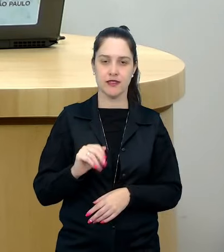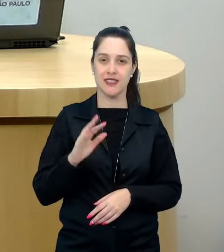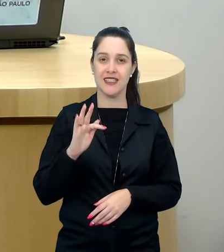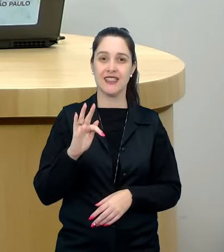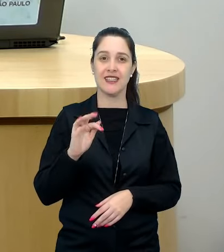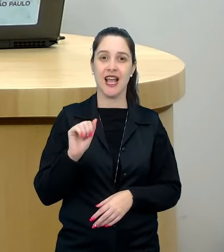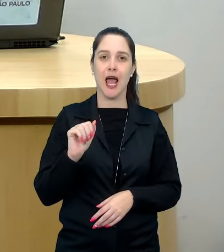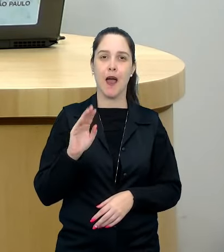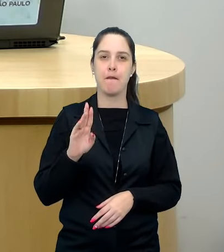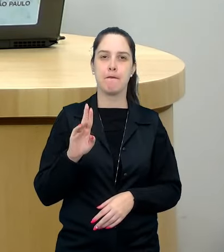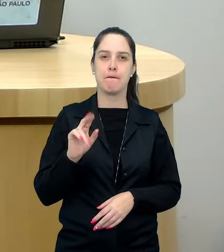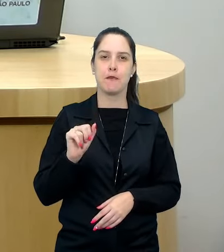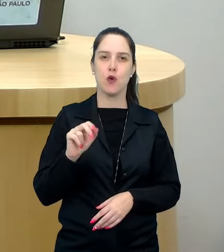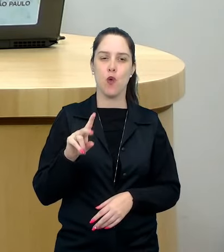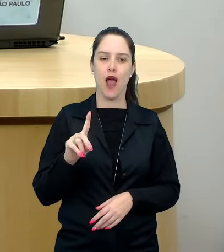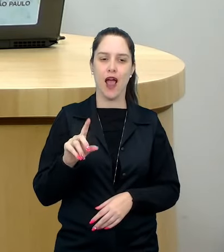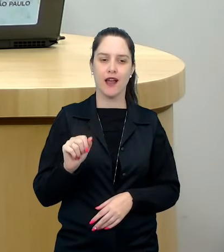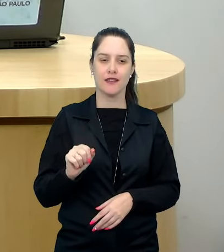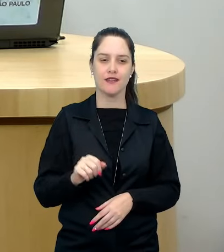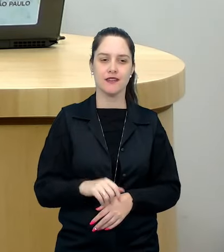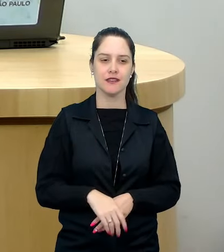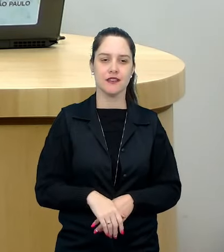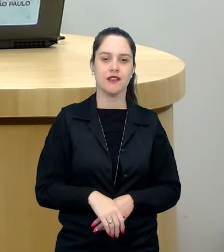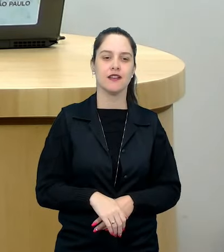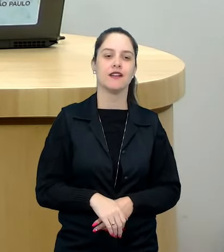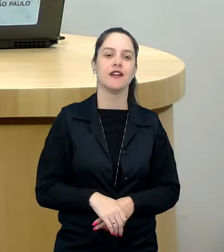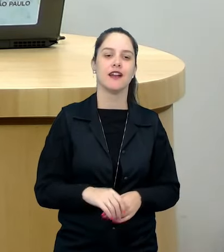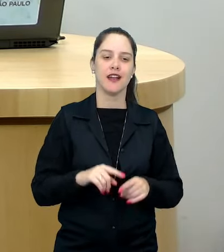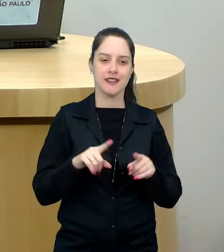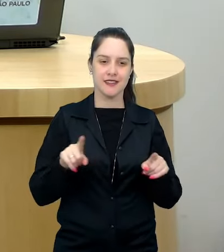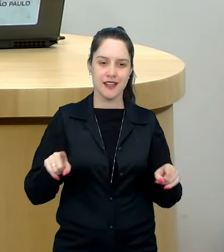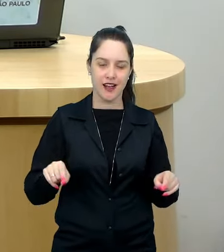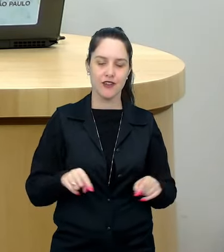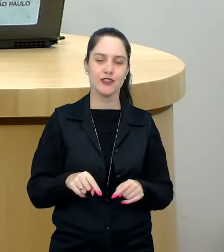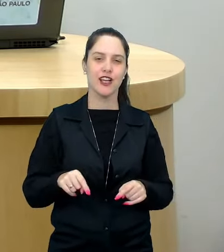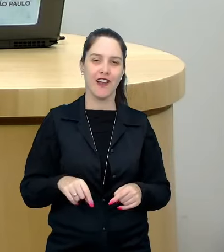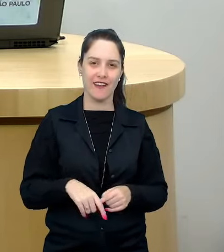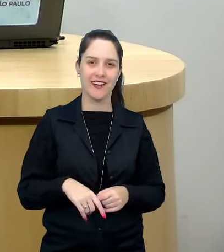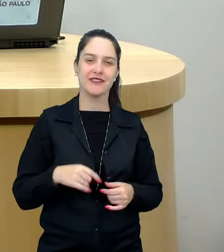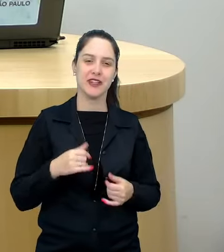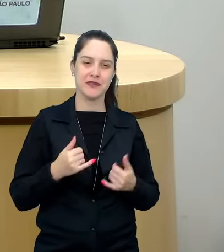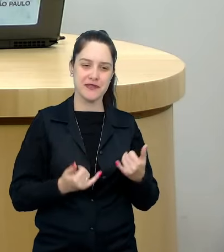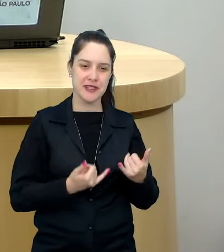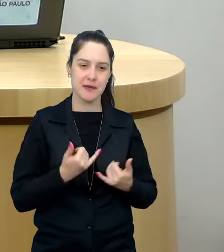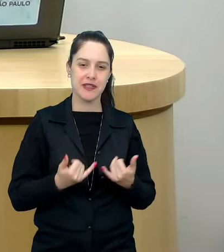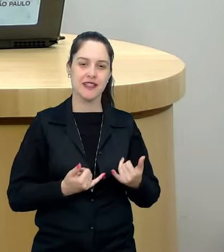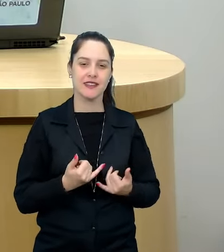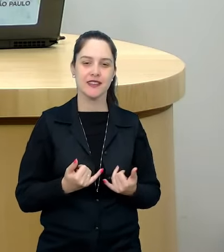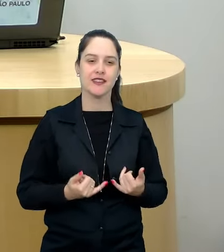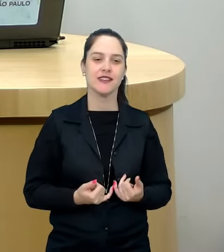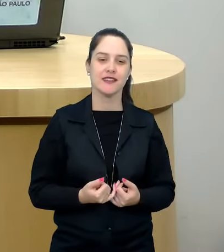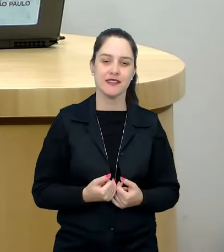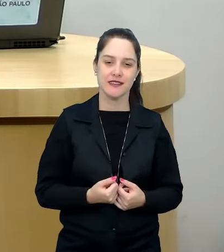tabuada, para ver quem ganhava, ela já usava gamificação. Perdia, né? Eu perdia, eu perderia também.